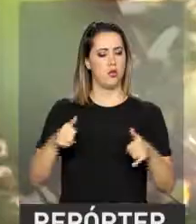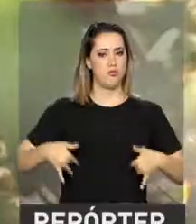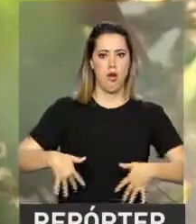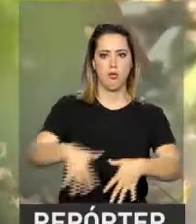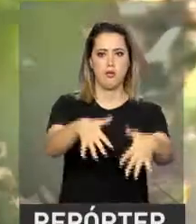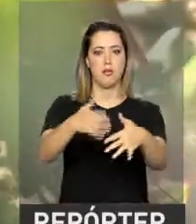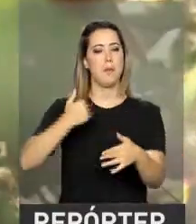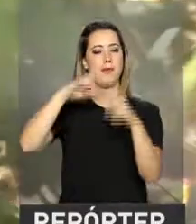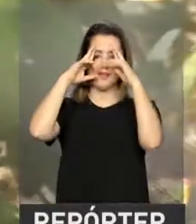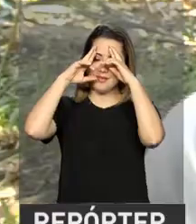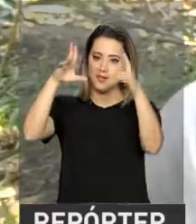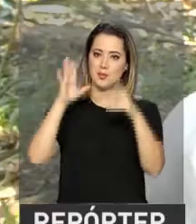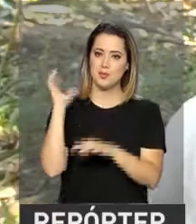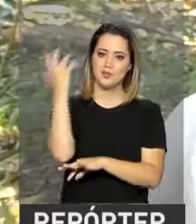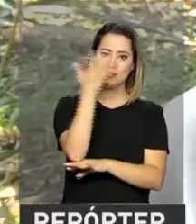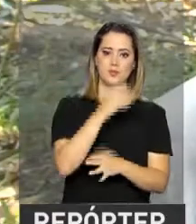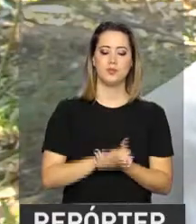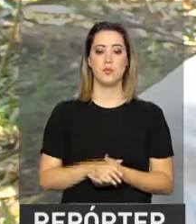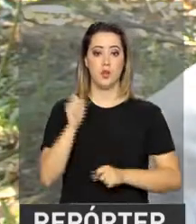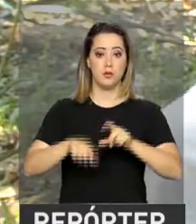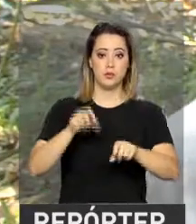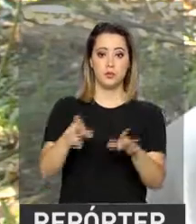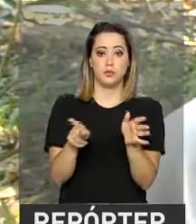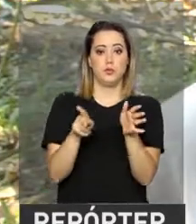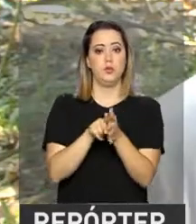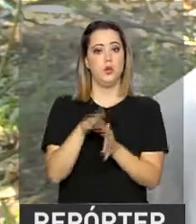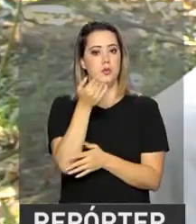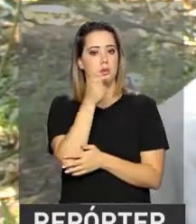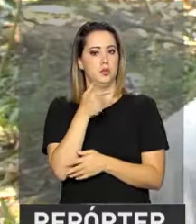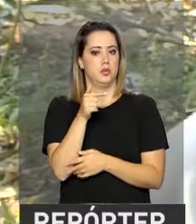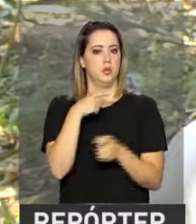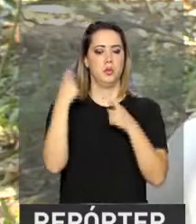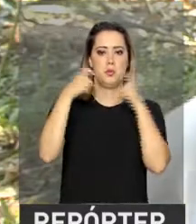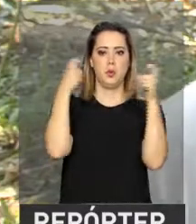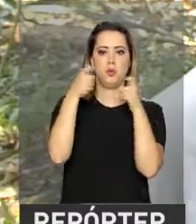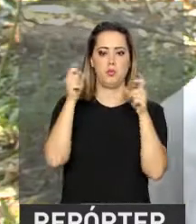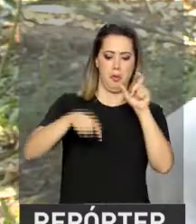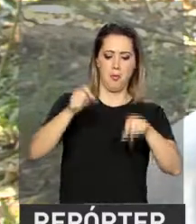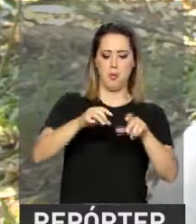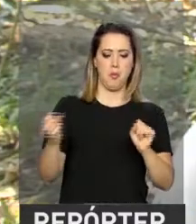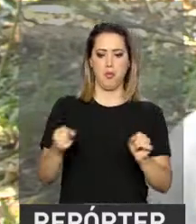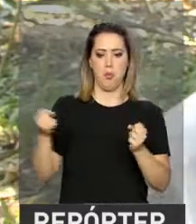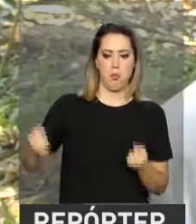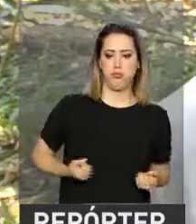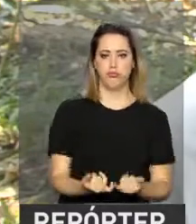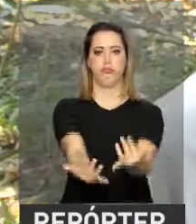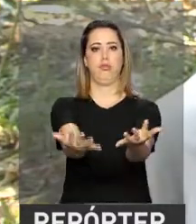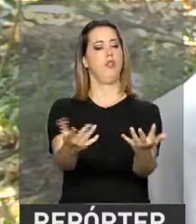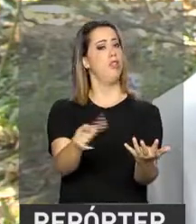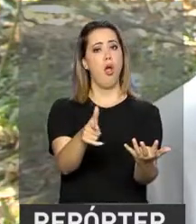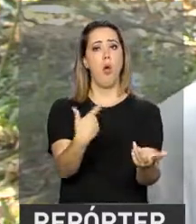e mais respeito à natureza quando você tanto alguma coisa do seu consumo se preocupa muito em estar produzindo grande quantidade ou